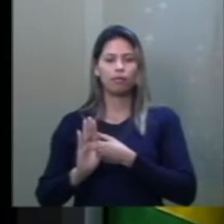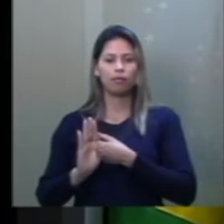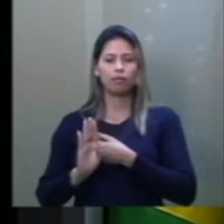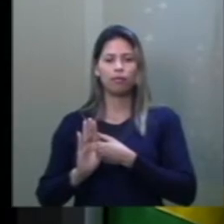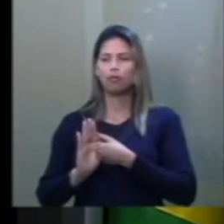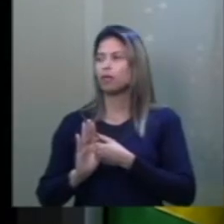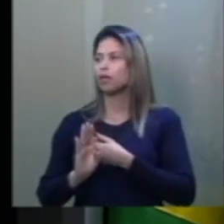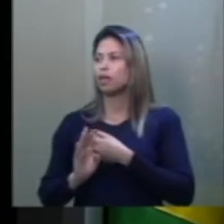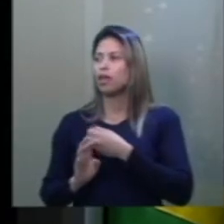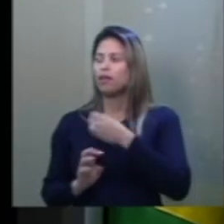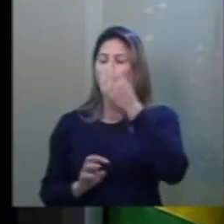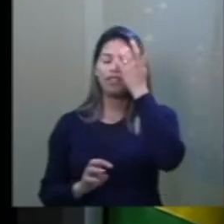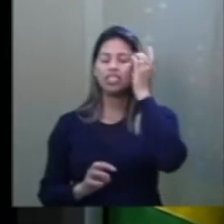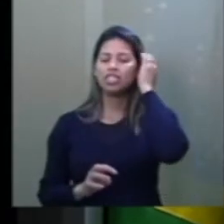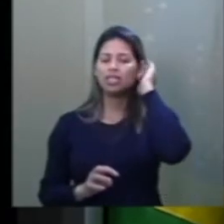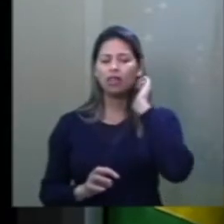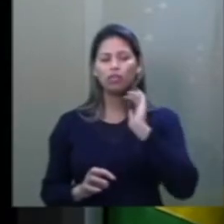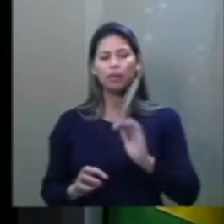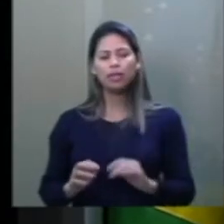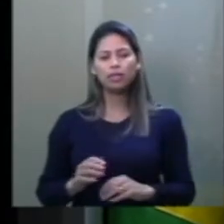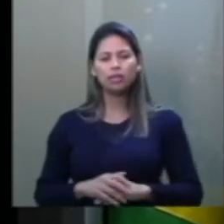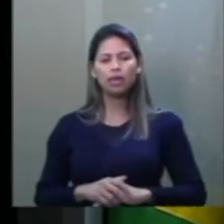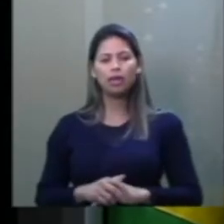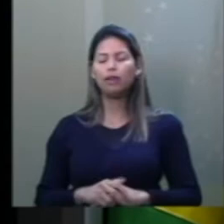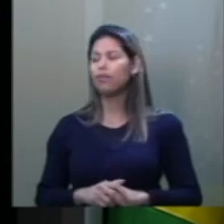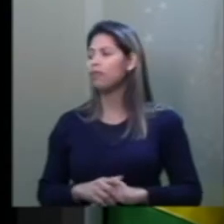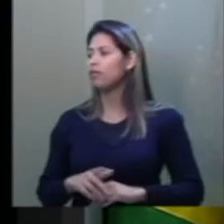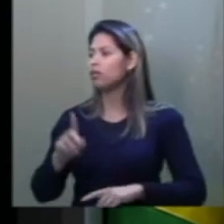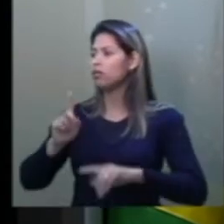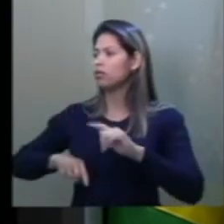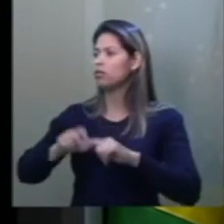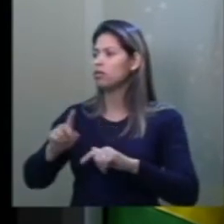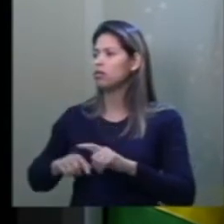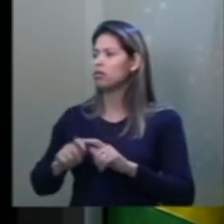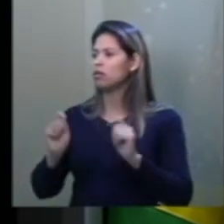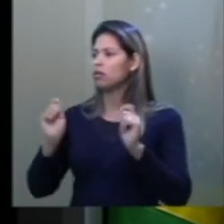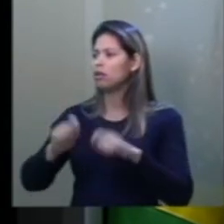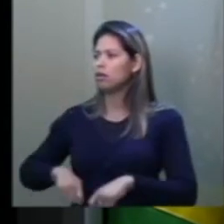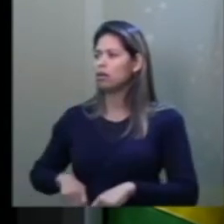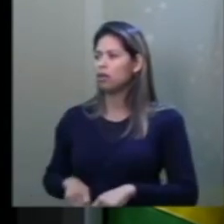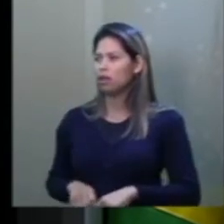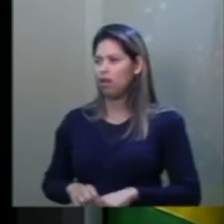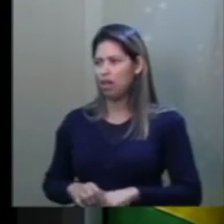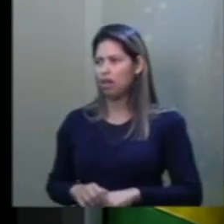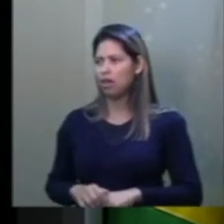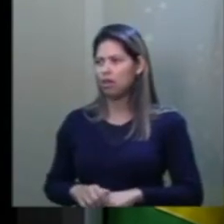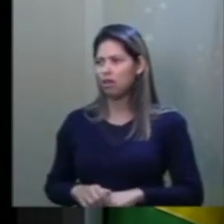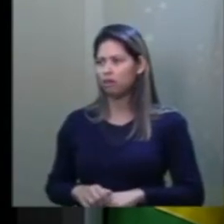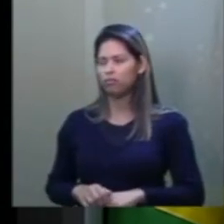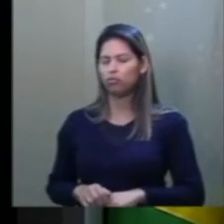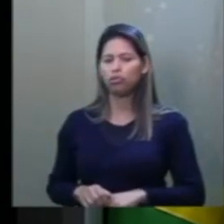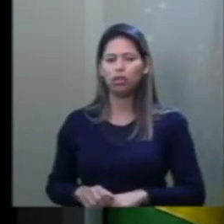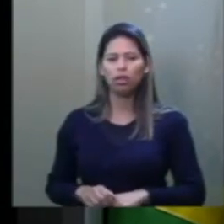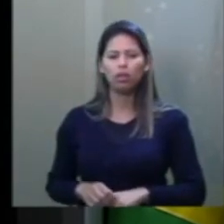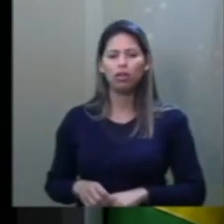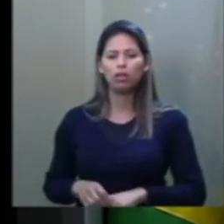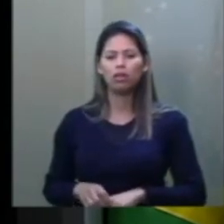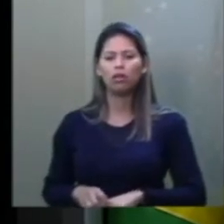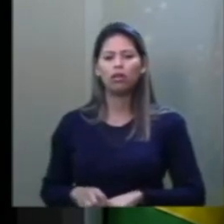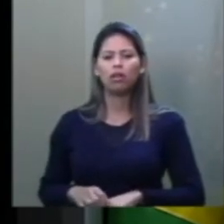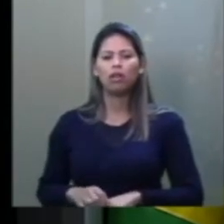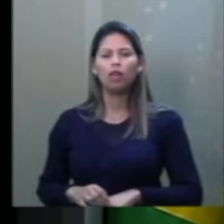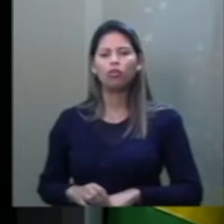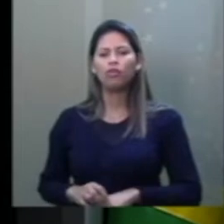heróis que tiveram suas vidas retiradas de forma covarde, simplesmente por pertencerem aos quadros do sistema